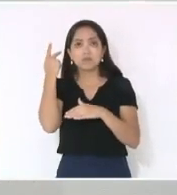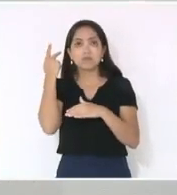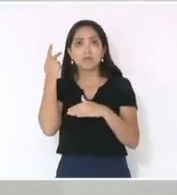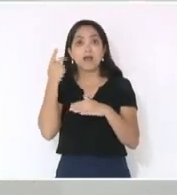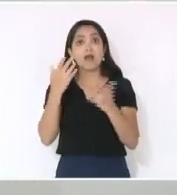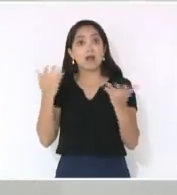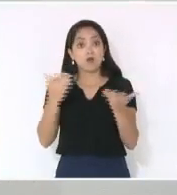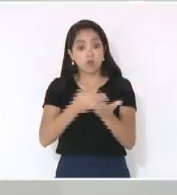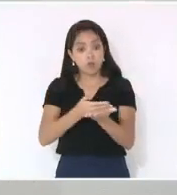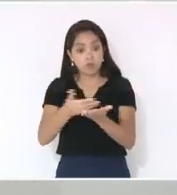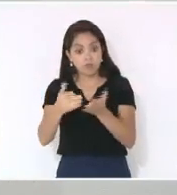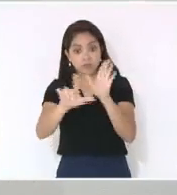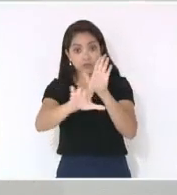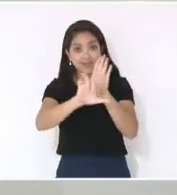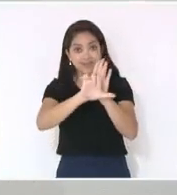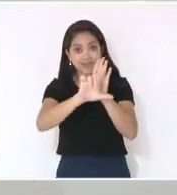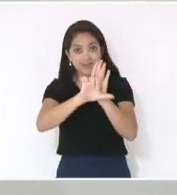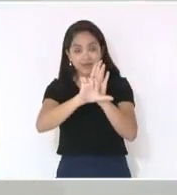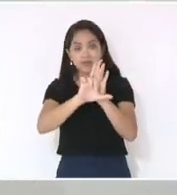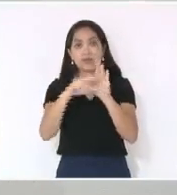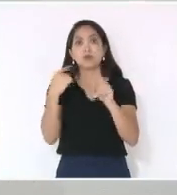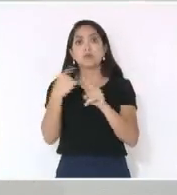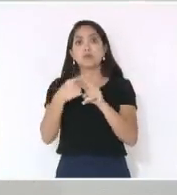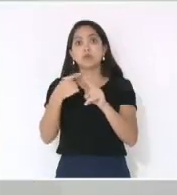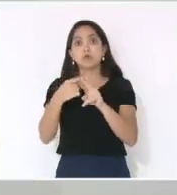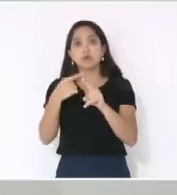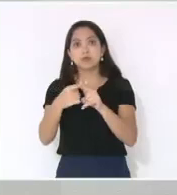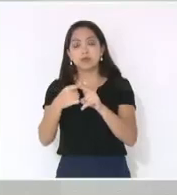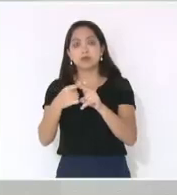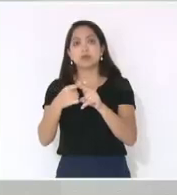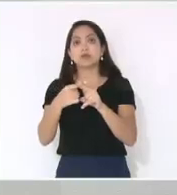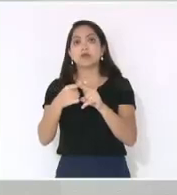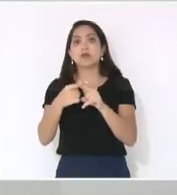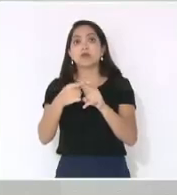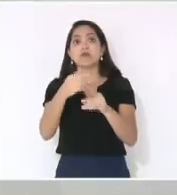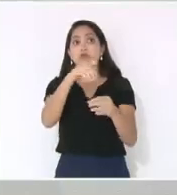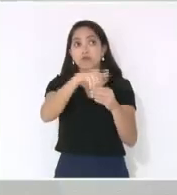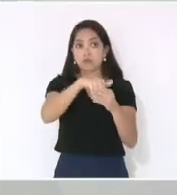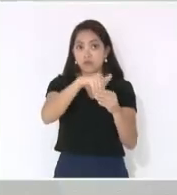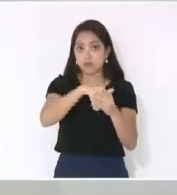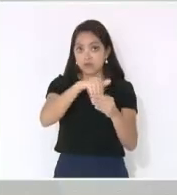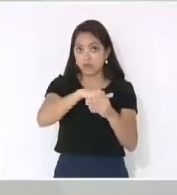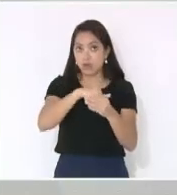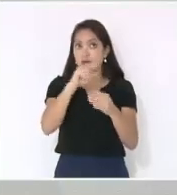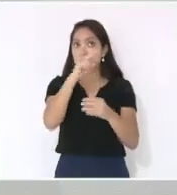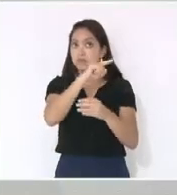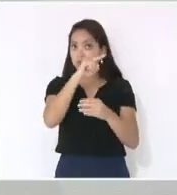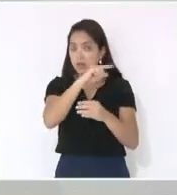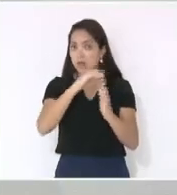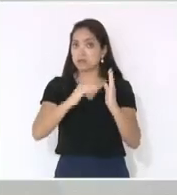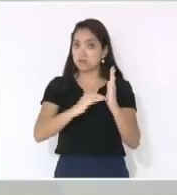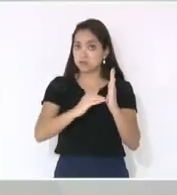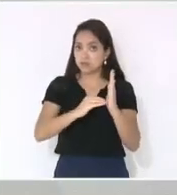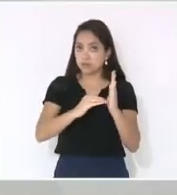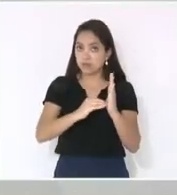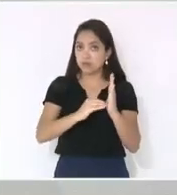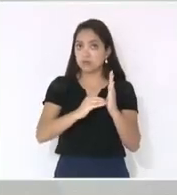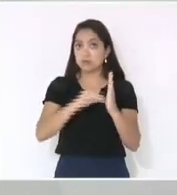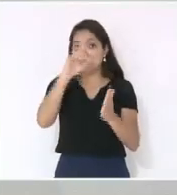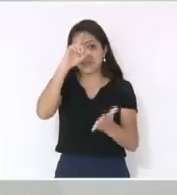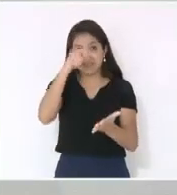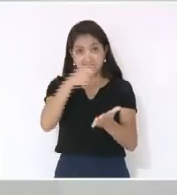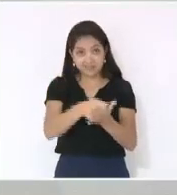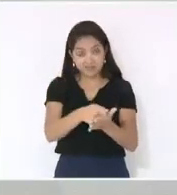lei, porque o Estatuto da Metrópole, votado no Congresso Nacional, decidiu que